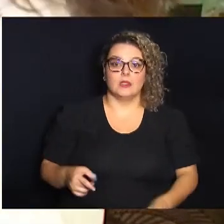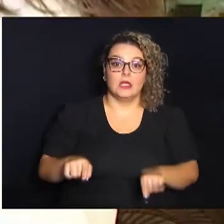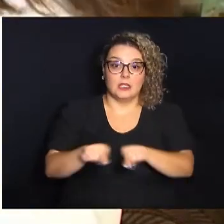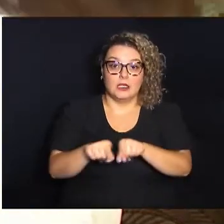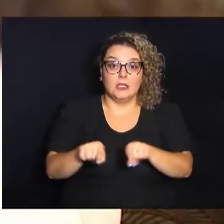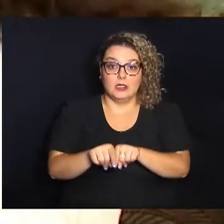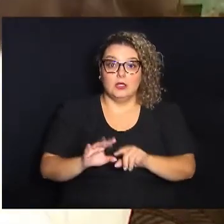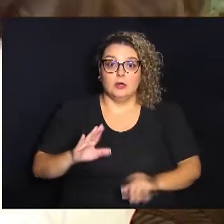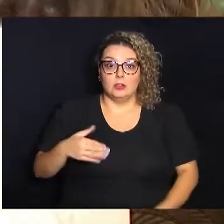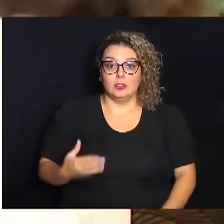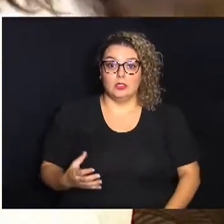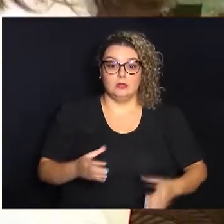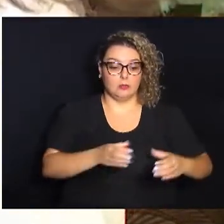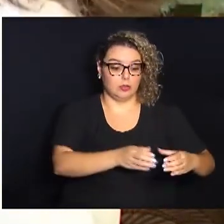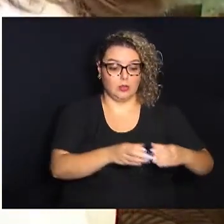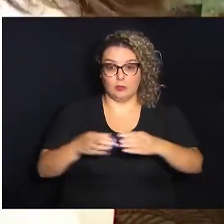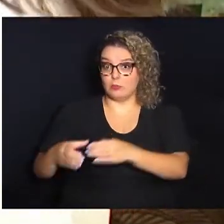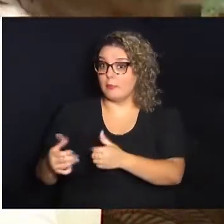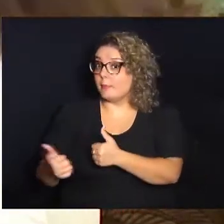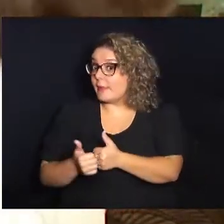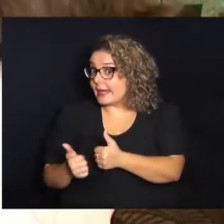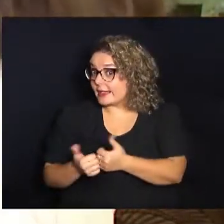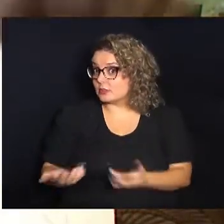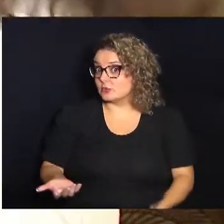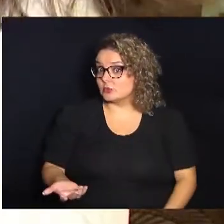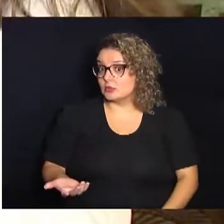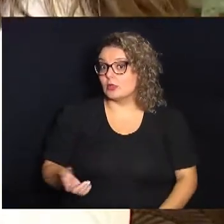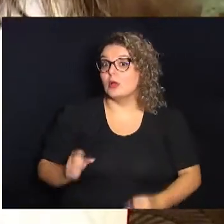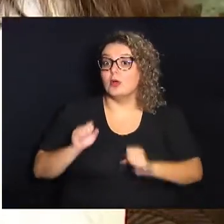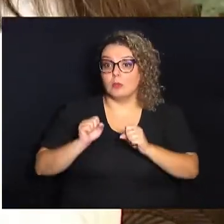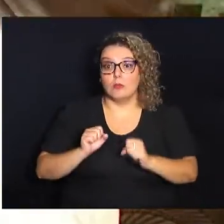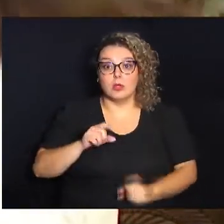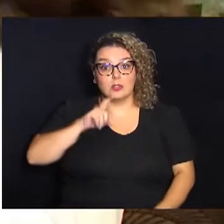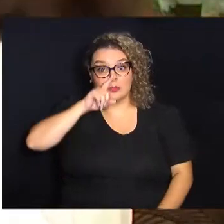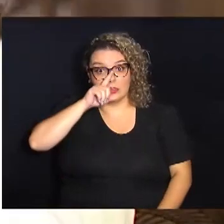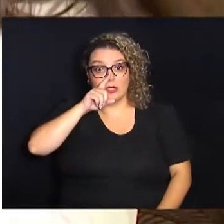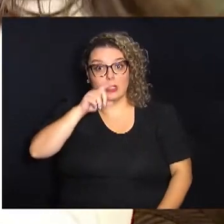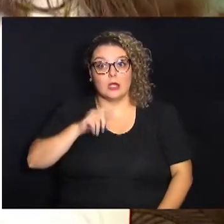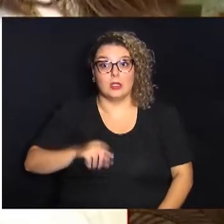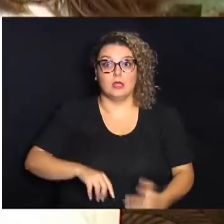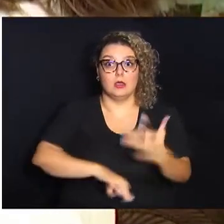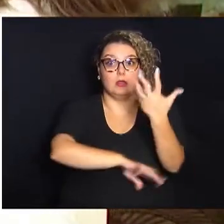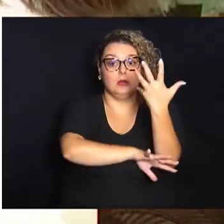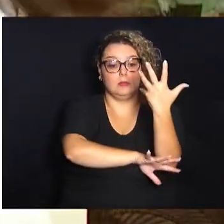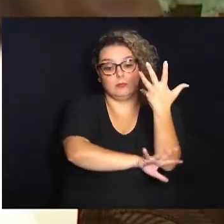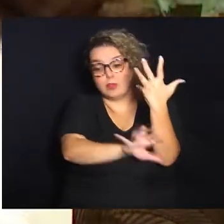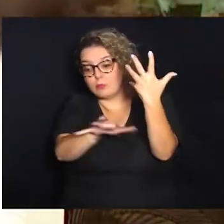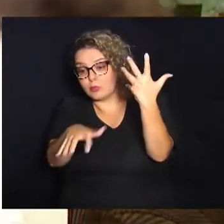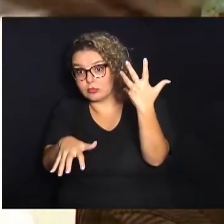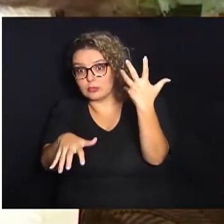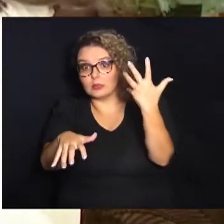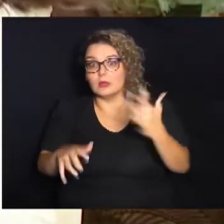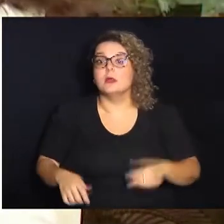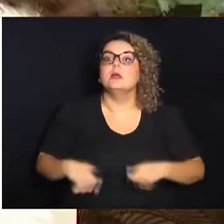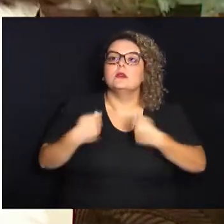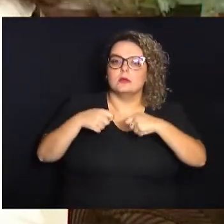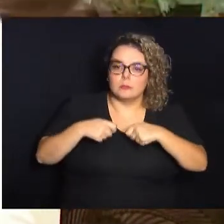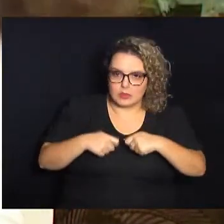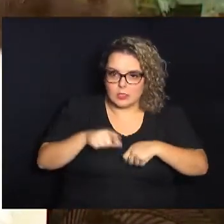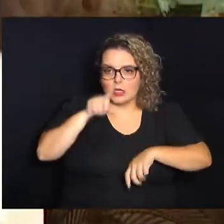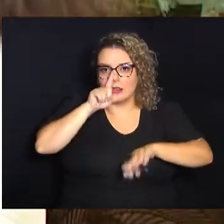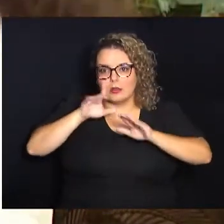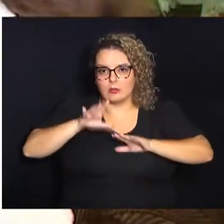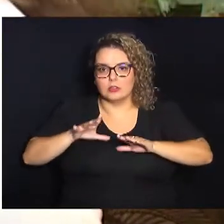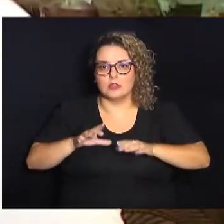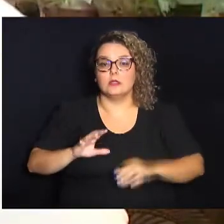quando você deixa o vaso um do ladinho do outro, corre o risco da raiz pular para o outro. Então, precisa também tomar esse